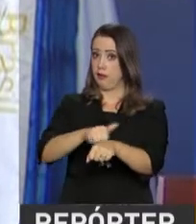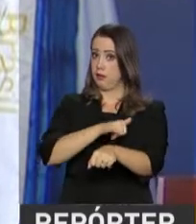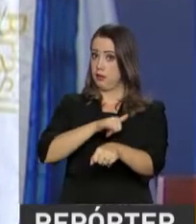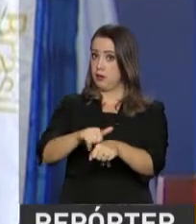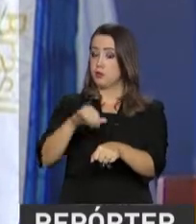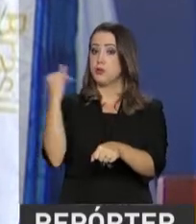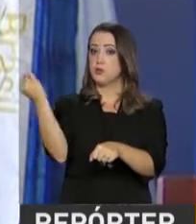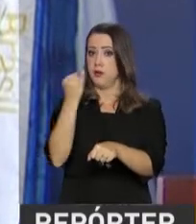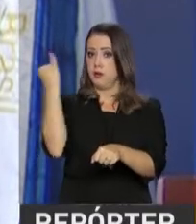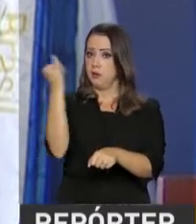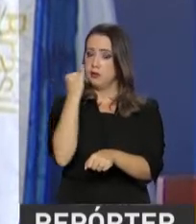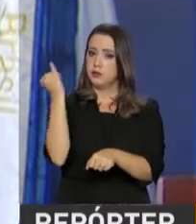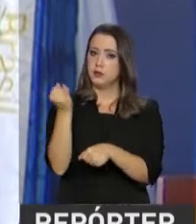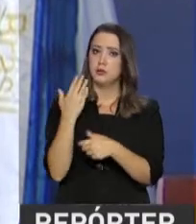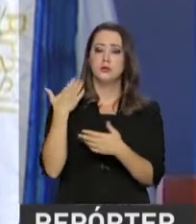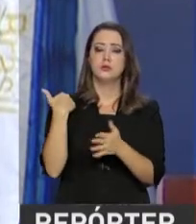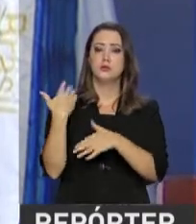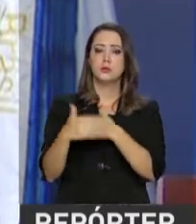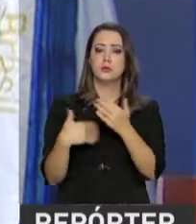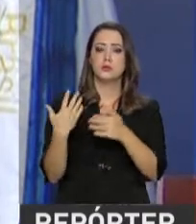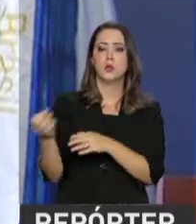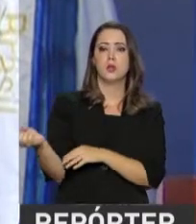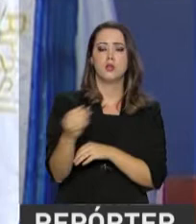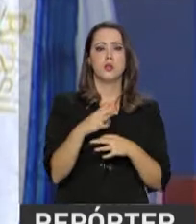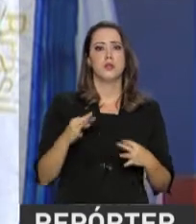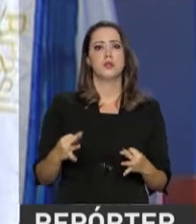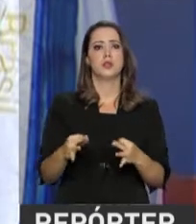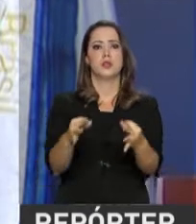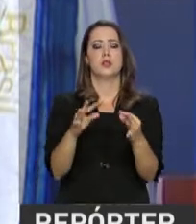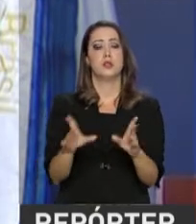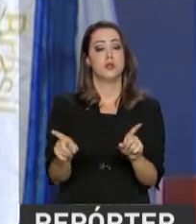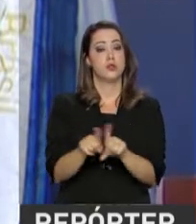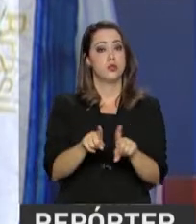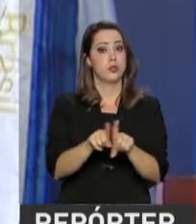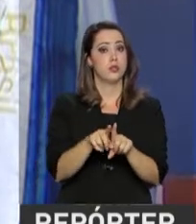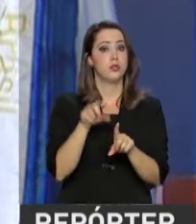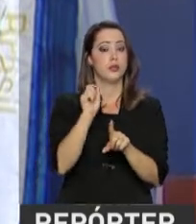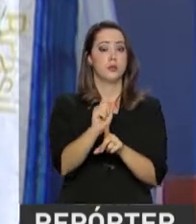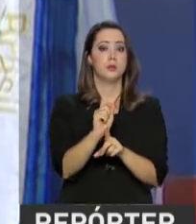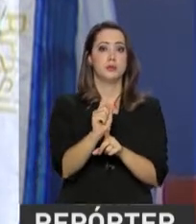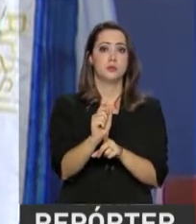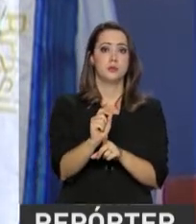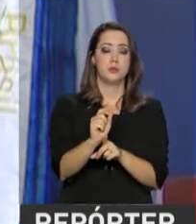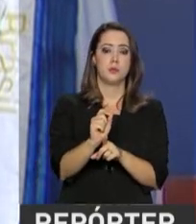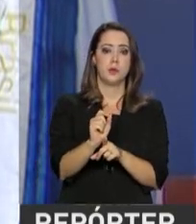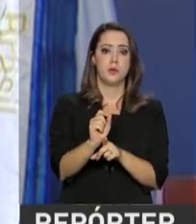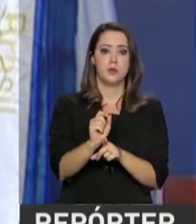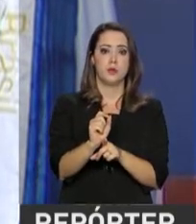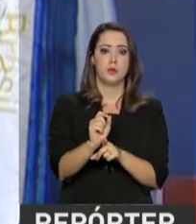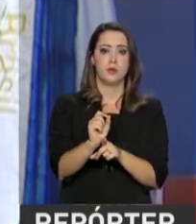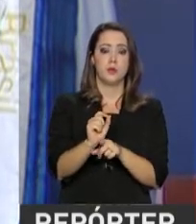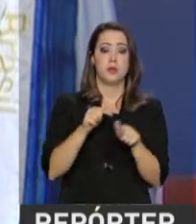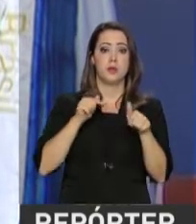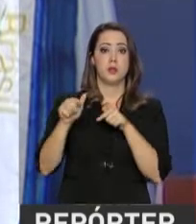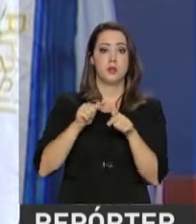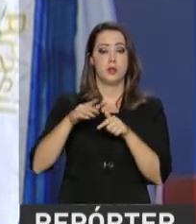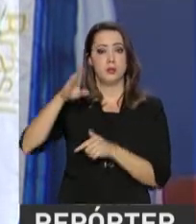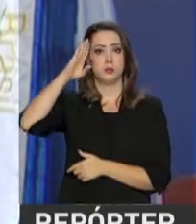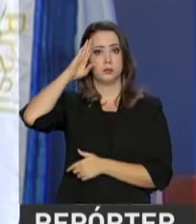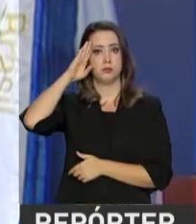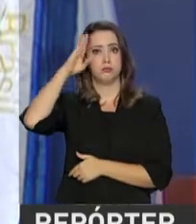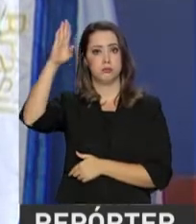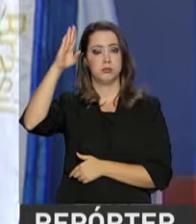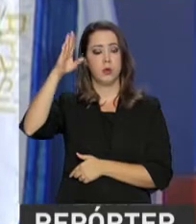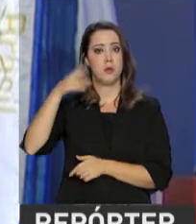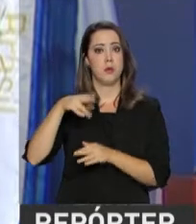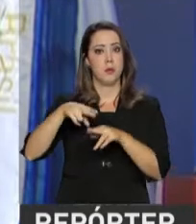para o acionamento a modernização e sobretudo para que o mandato das forças armadas recebidas através